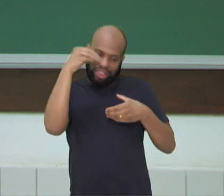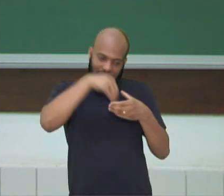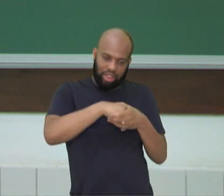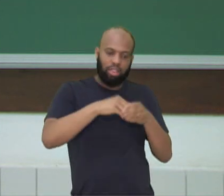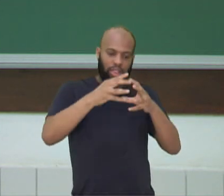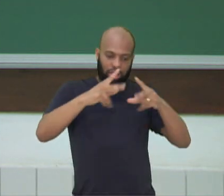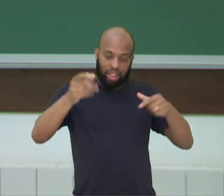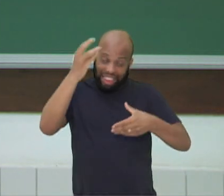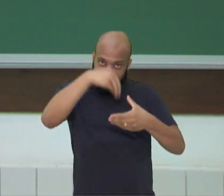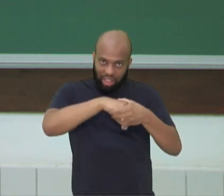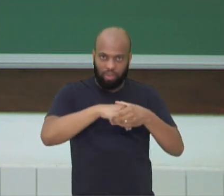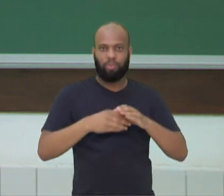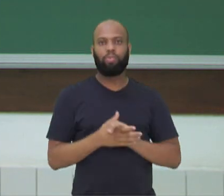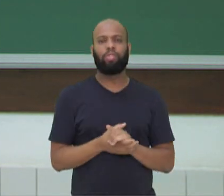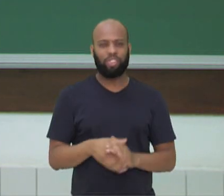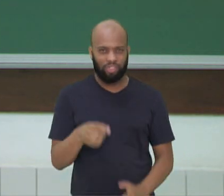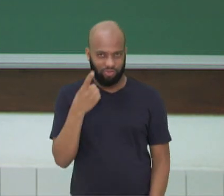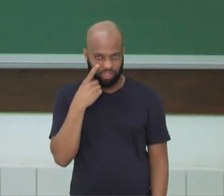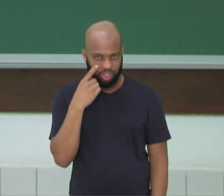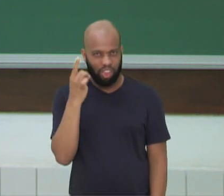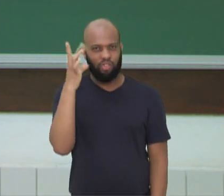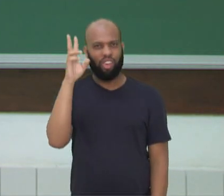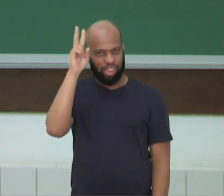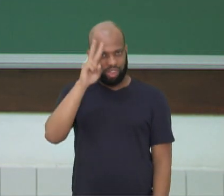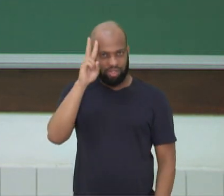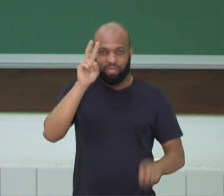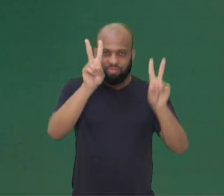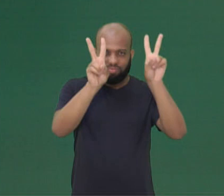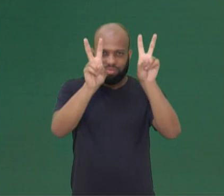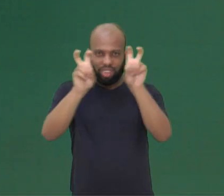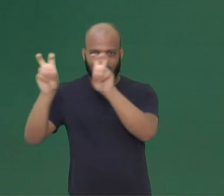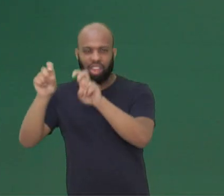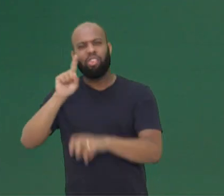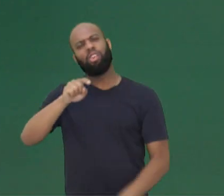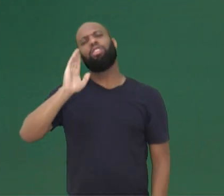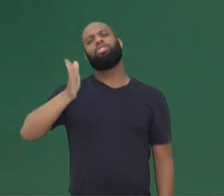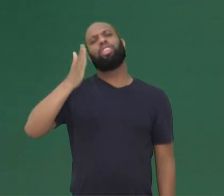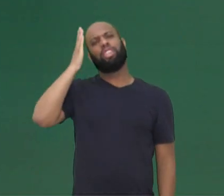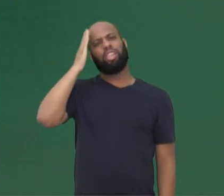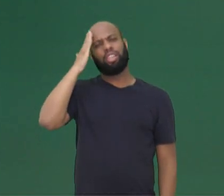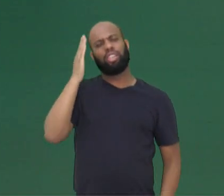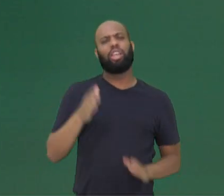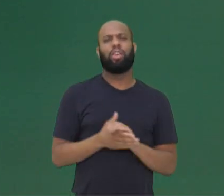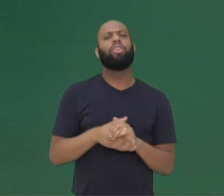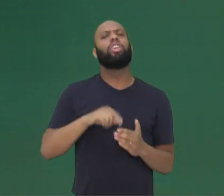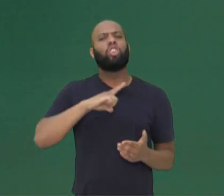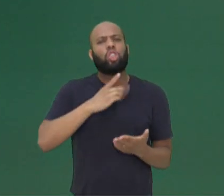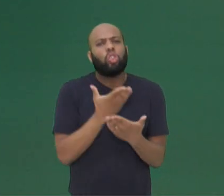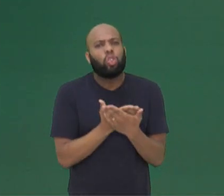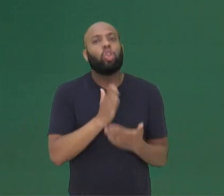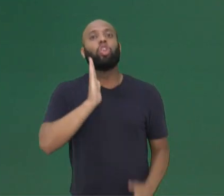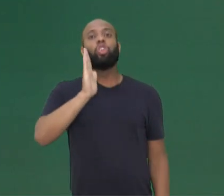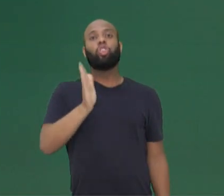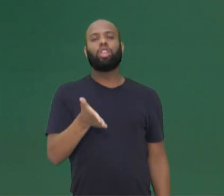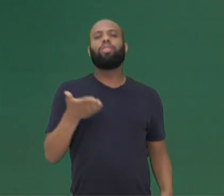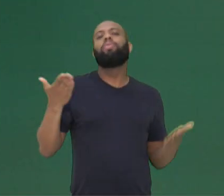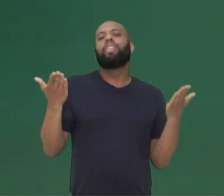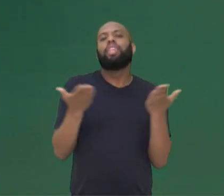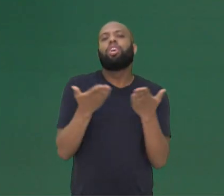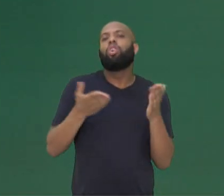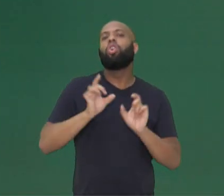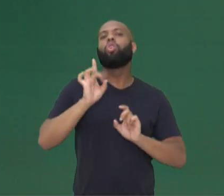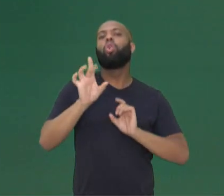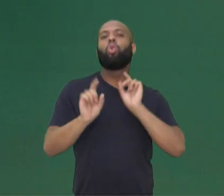nosso planeta. Viu como é fácil relembrar esses assuntos? Você já tirou isso de letra, você já tinha estudado sobre isso. E agora é